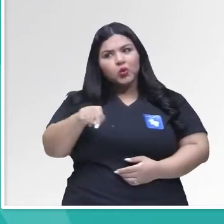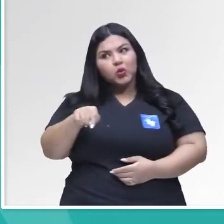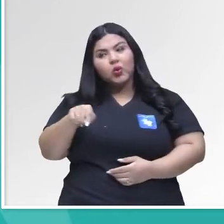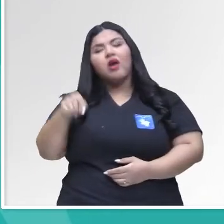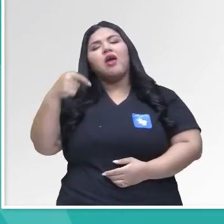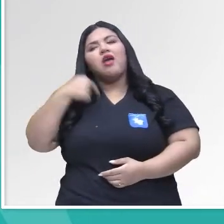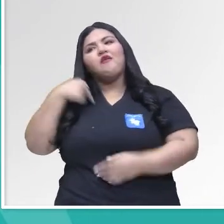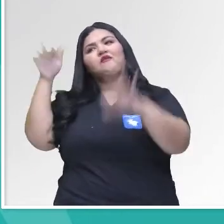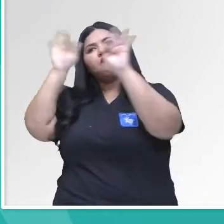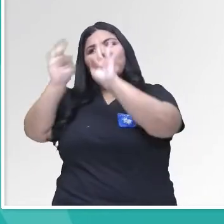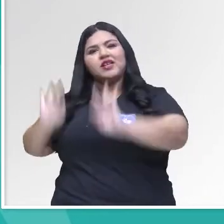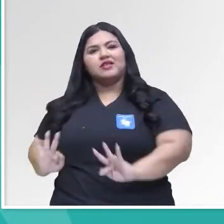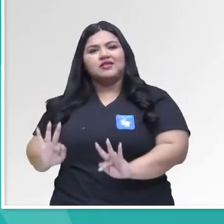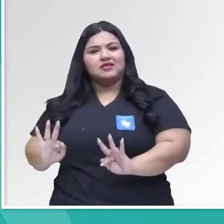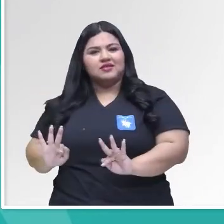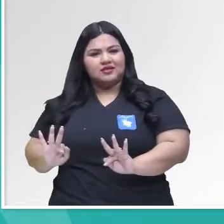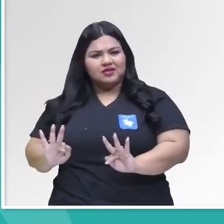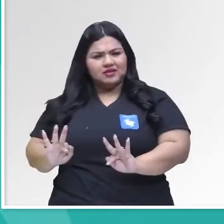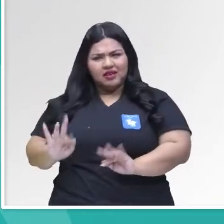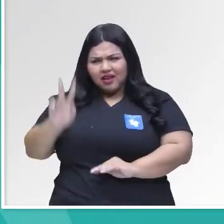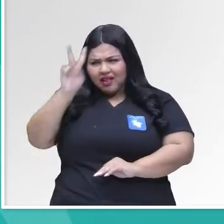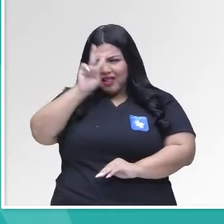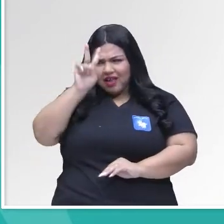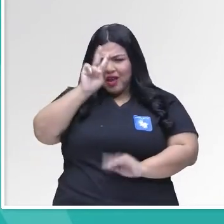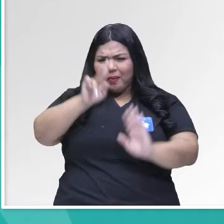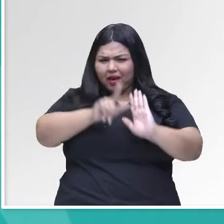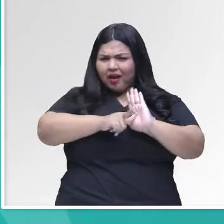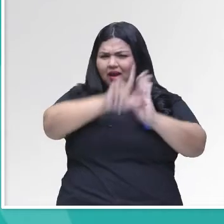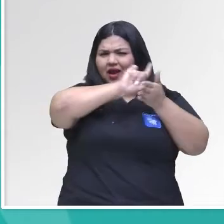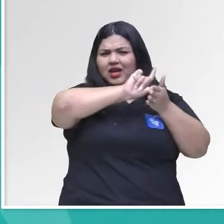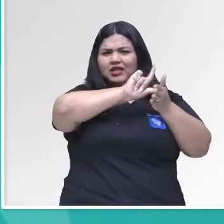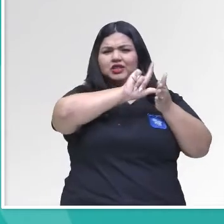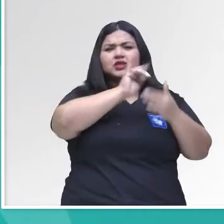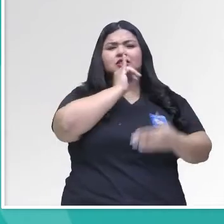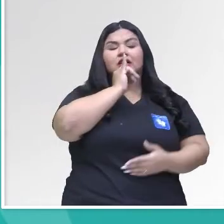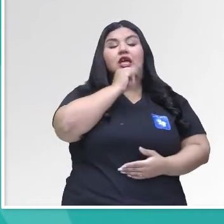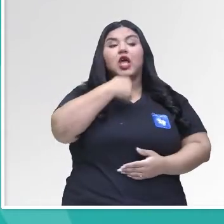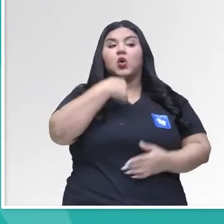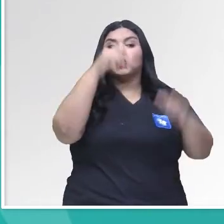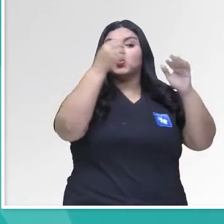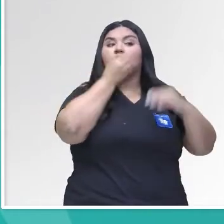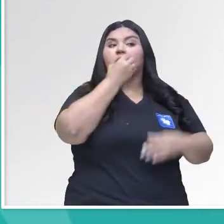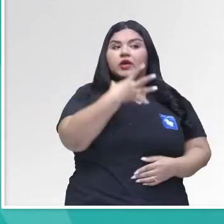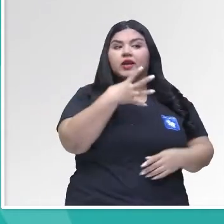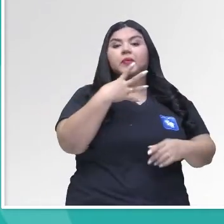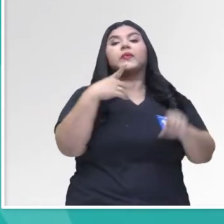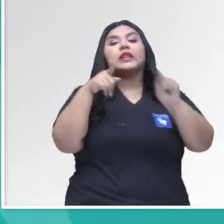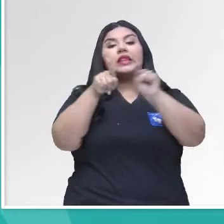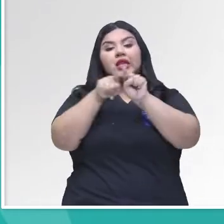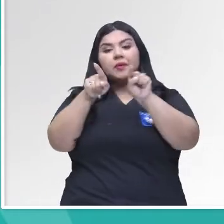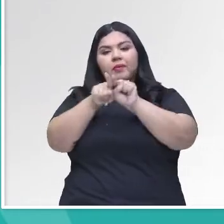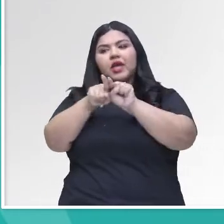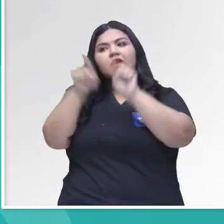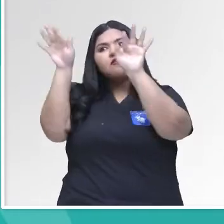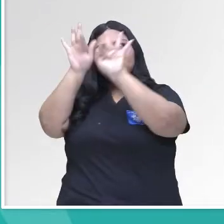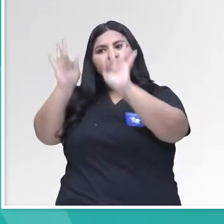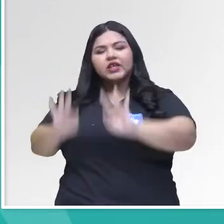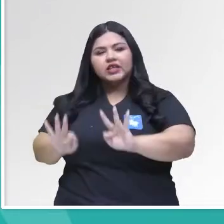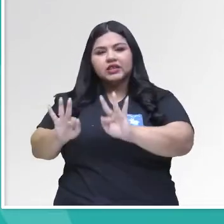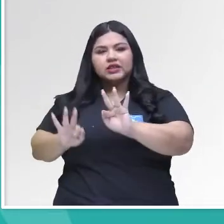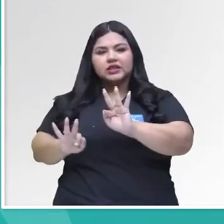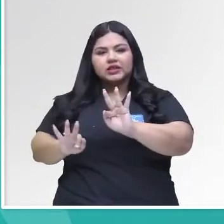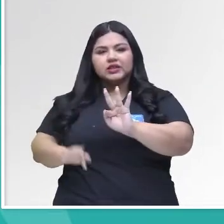eu estou feliz. Você lembra o exemplo inicial? Eu estou bem e estou feliz. Eu estou